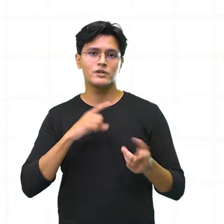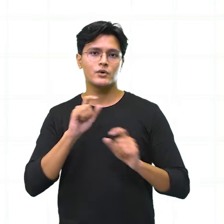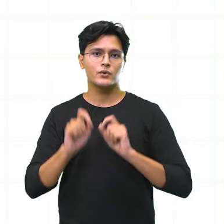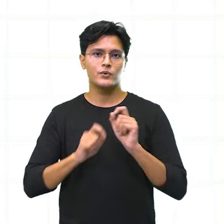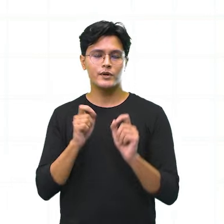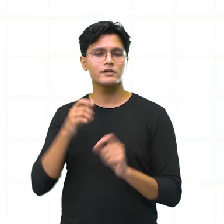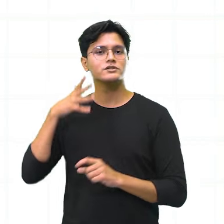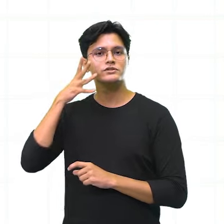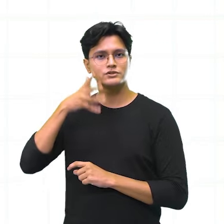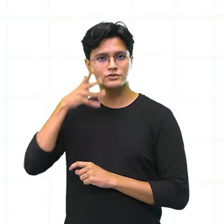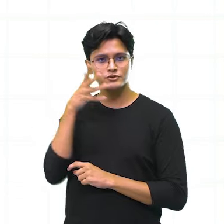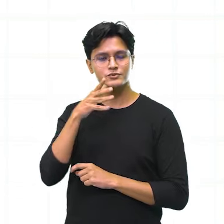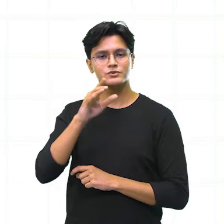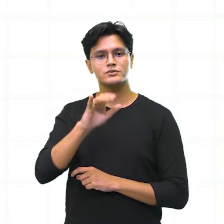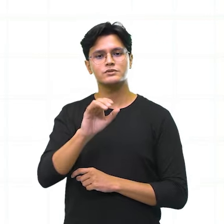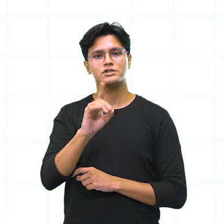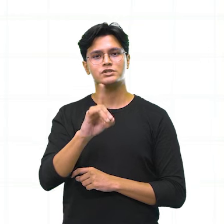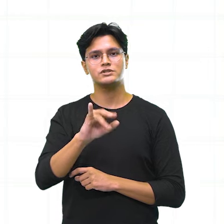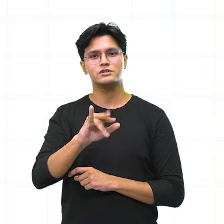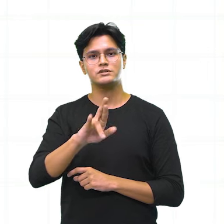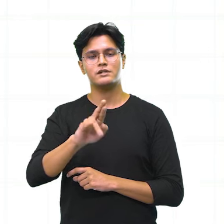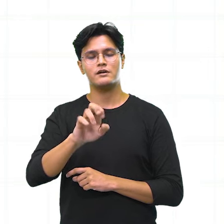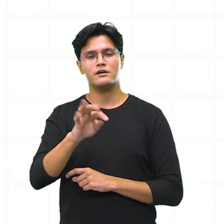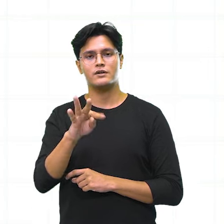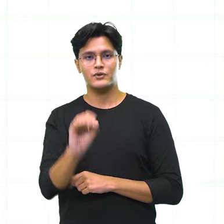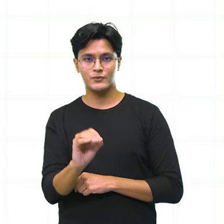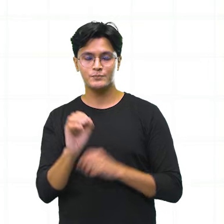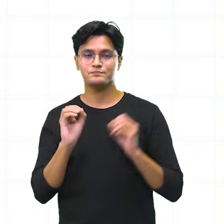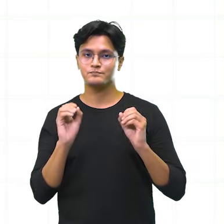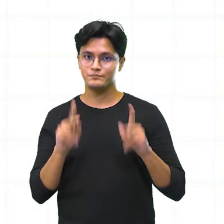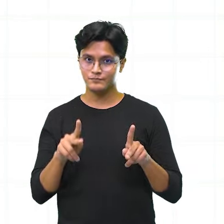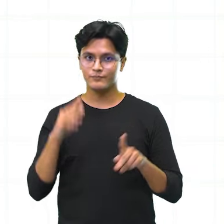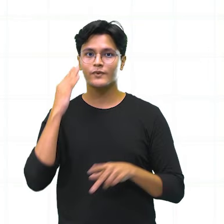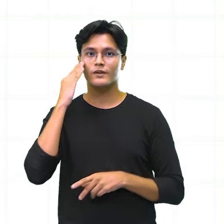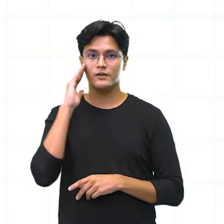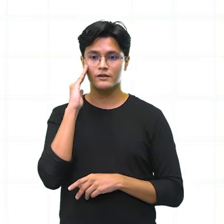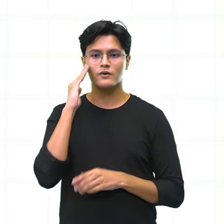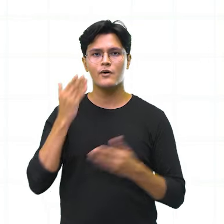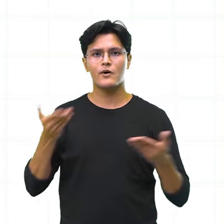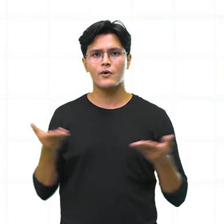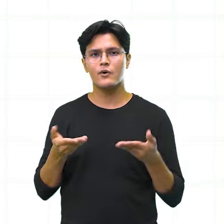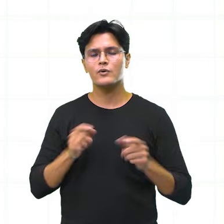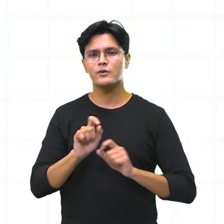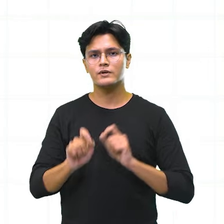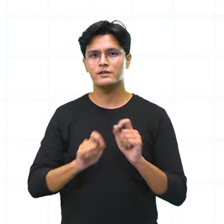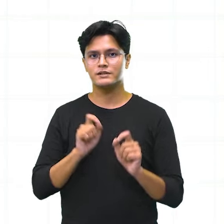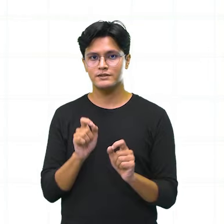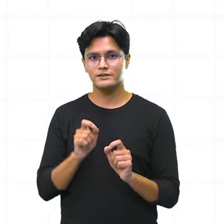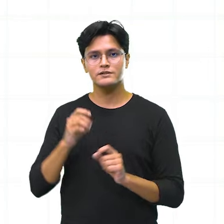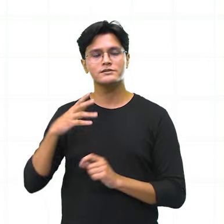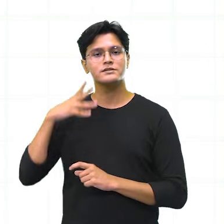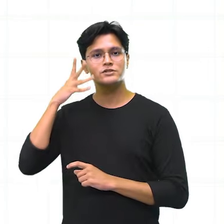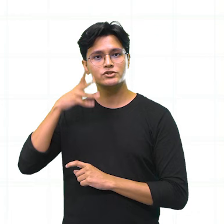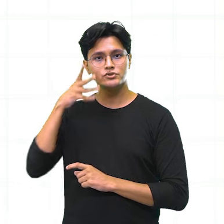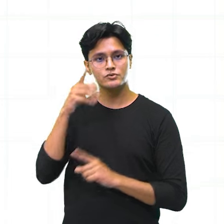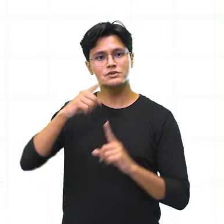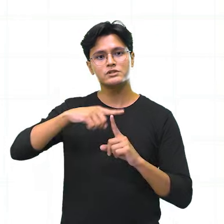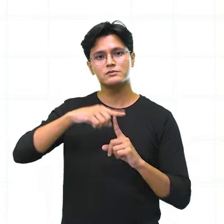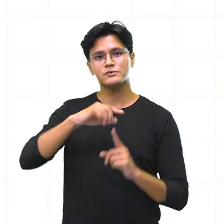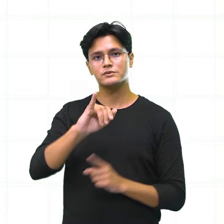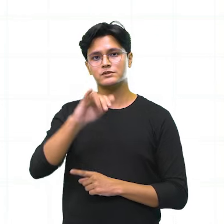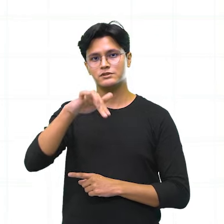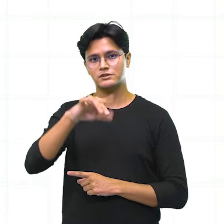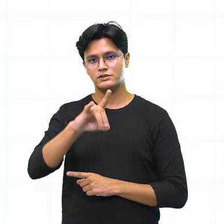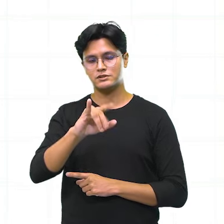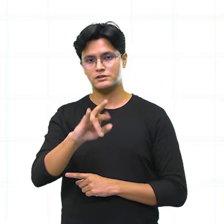o discurso direto. Ok? Entendido? Vamos ver, então, agora o discurso